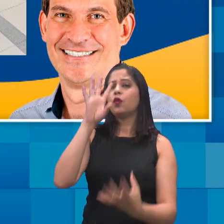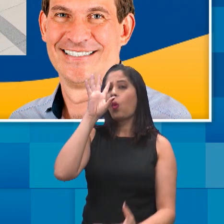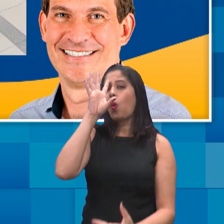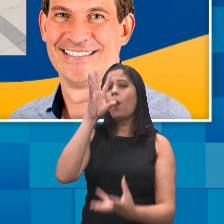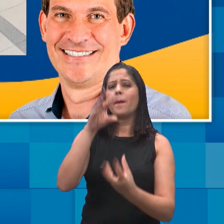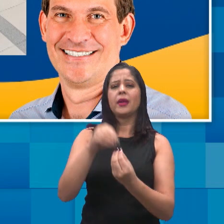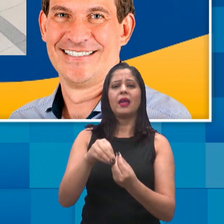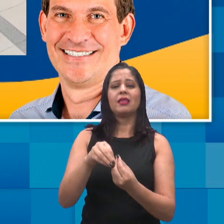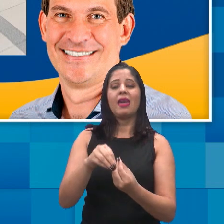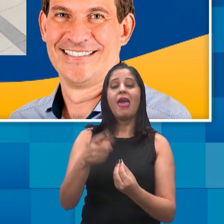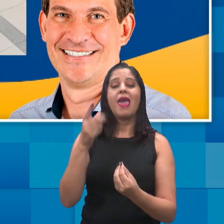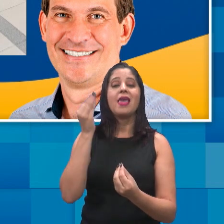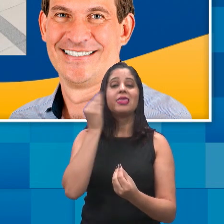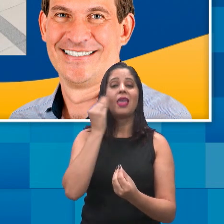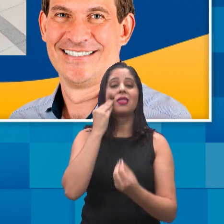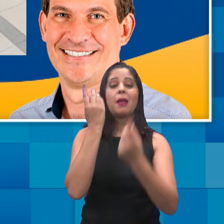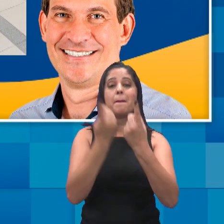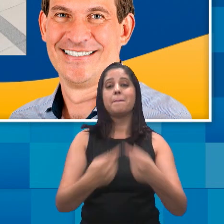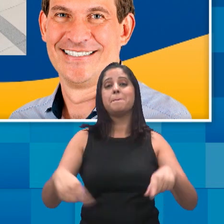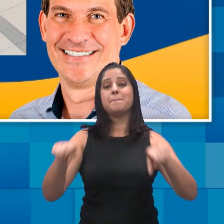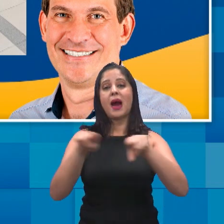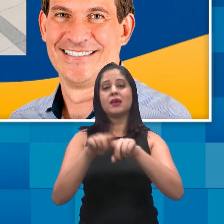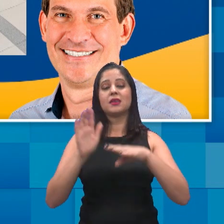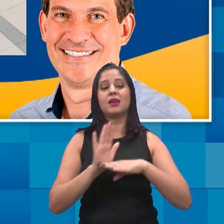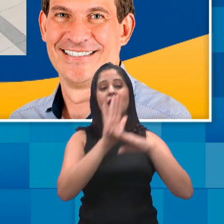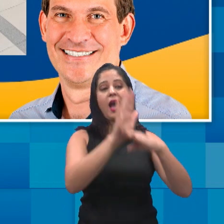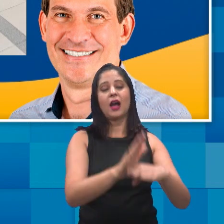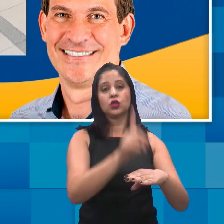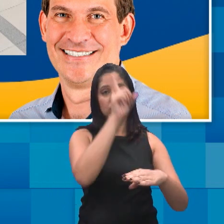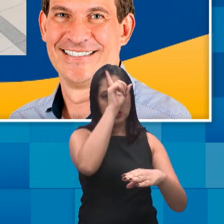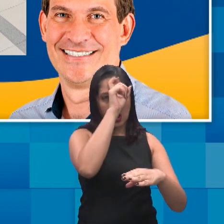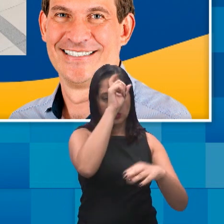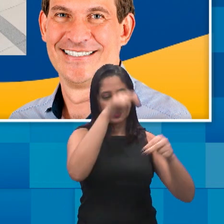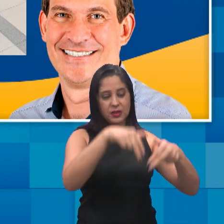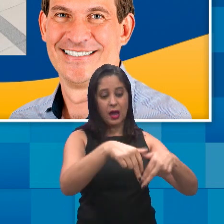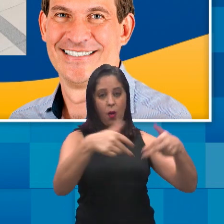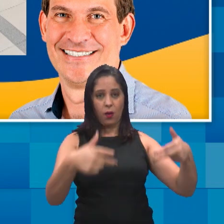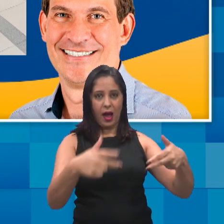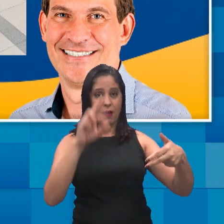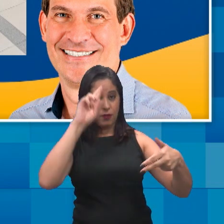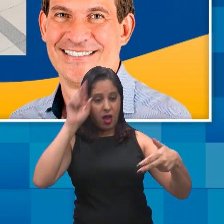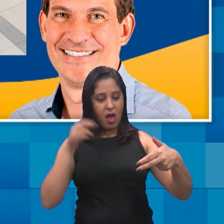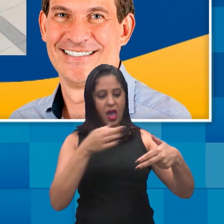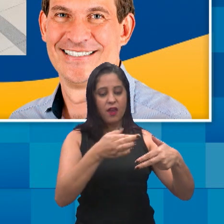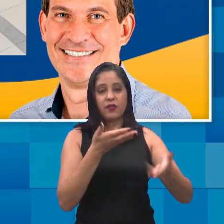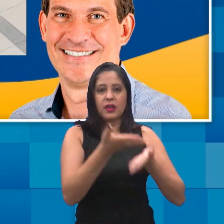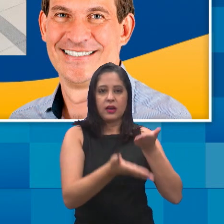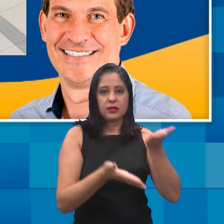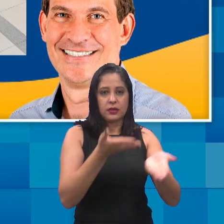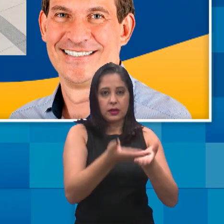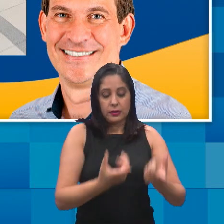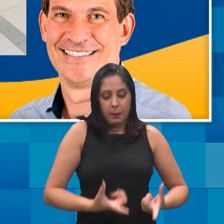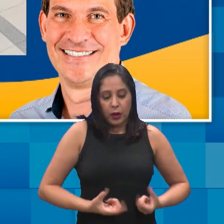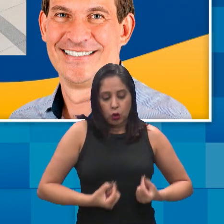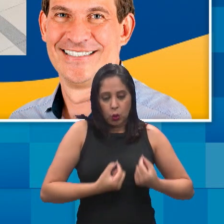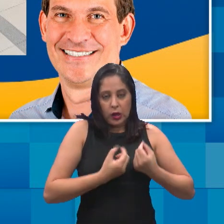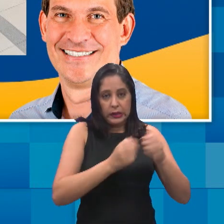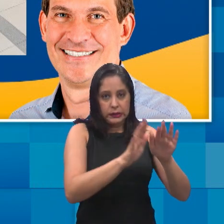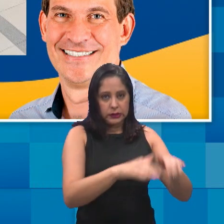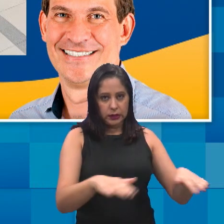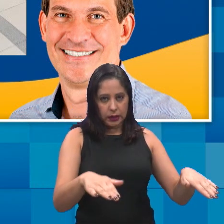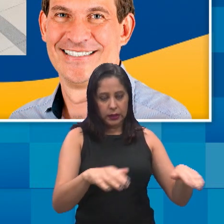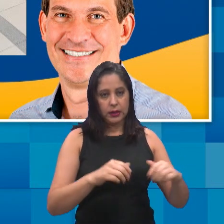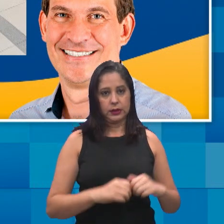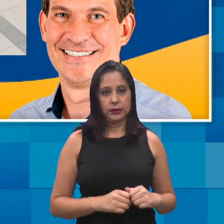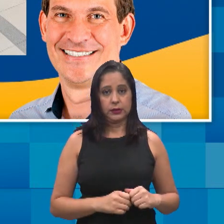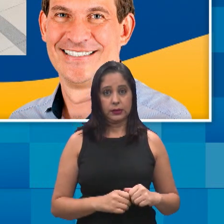para ajudar nesse nosso hospital, que é uma grande referência no tratamento do câncer de crianças. Não só aqui